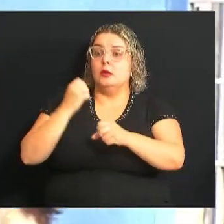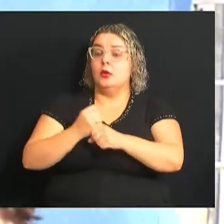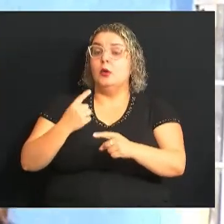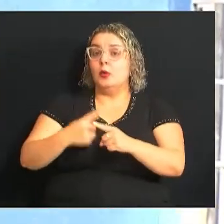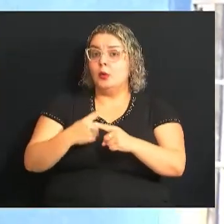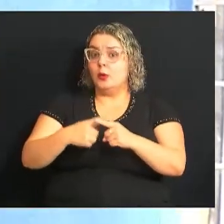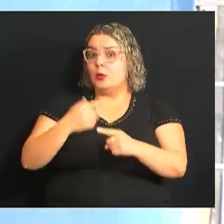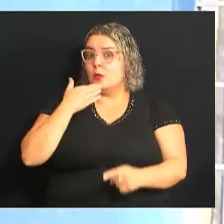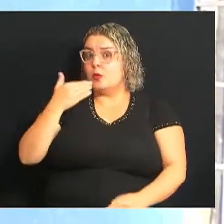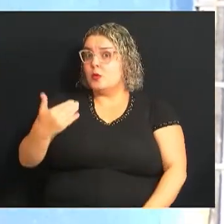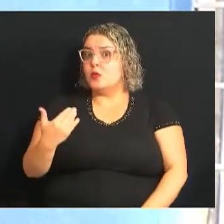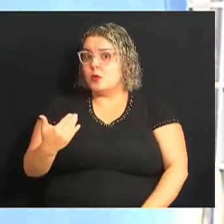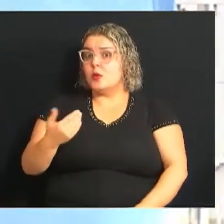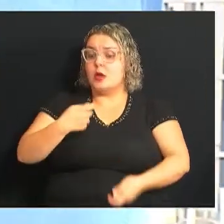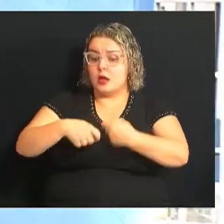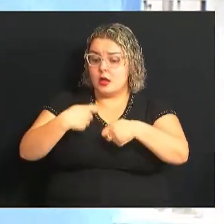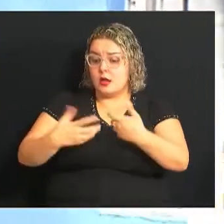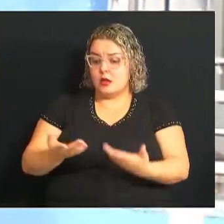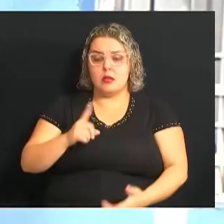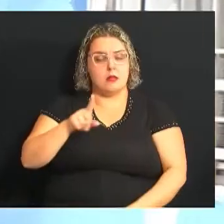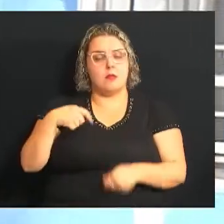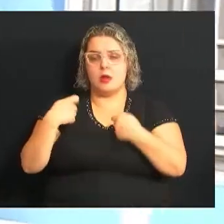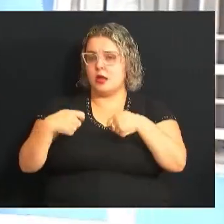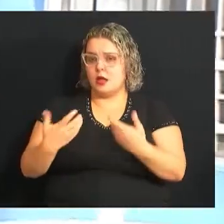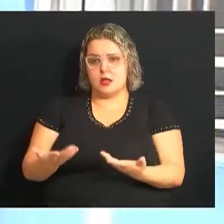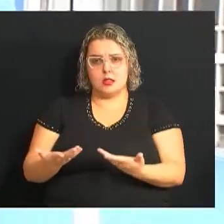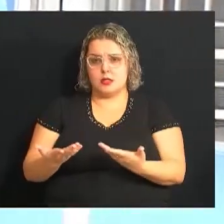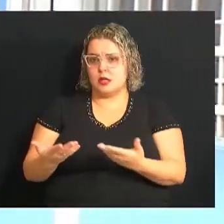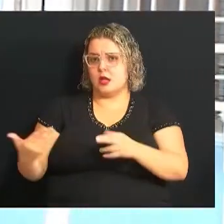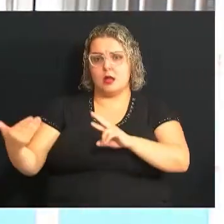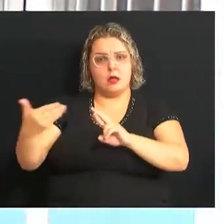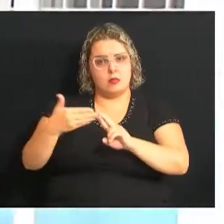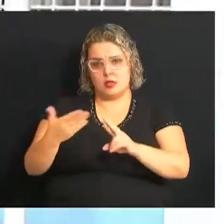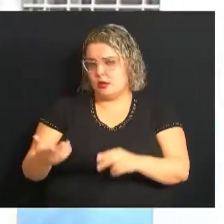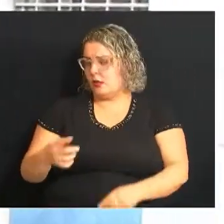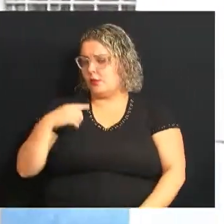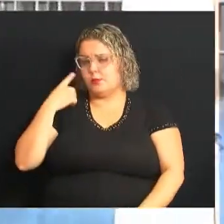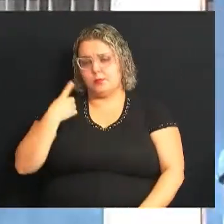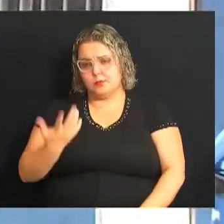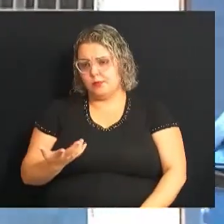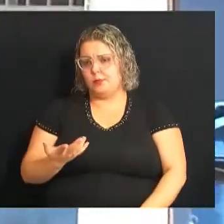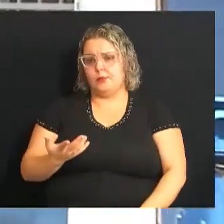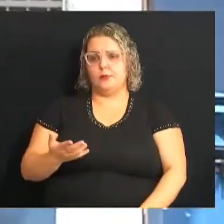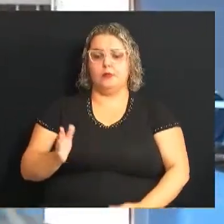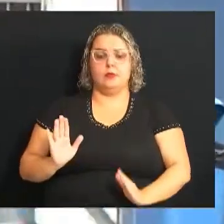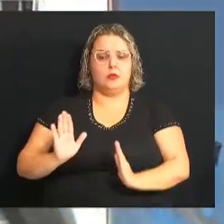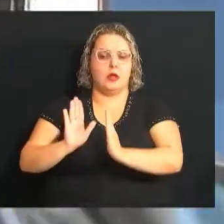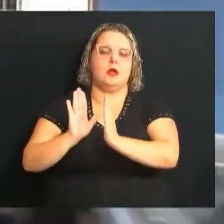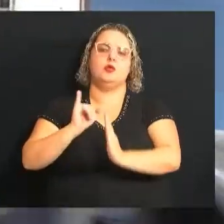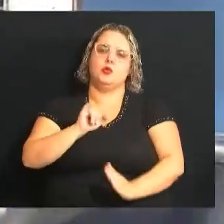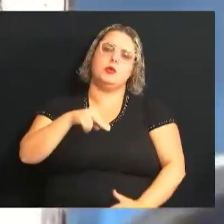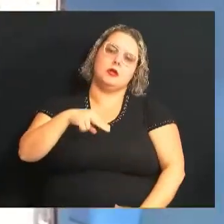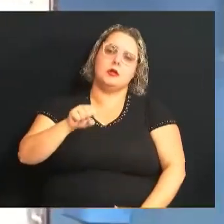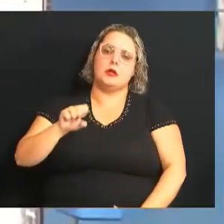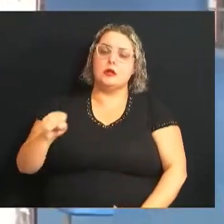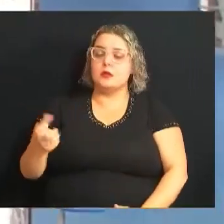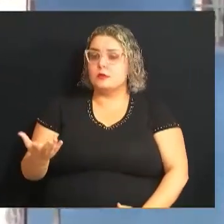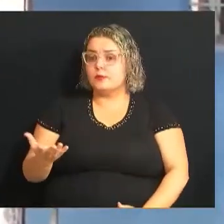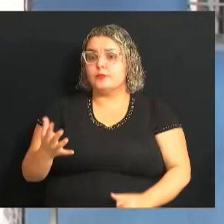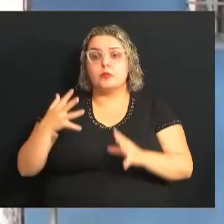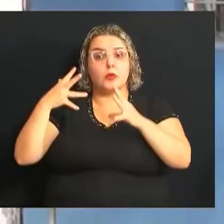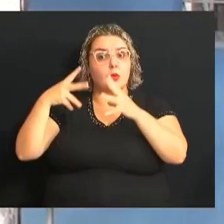pedido administrativo não precisa, né, ser representado por advogado perante o INSS. E assim, todos os benefícios